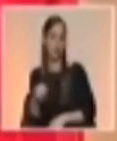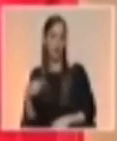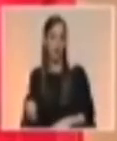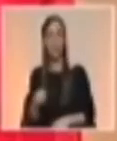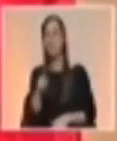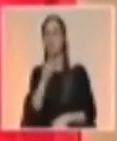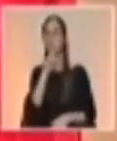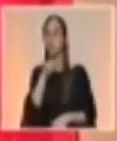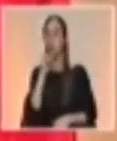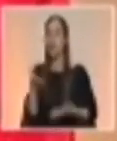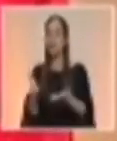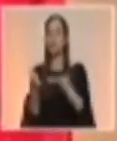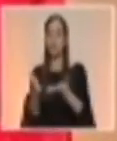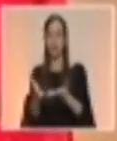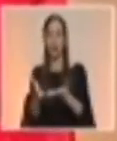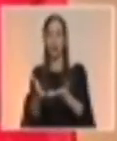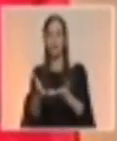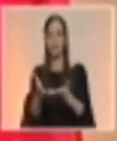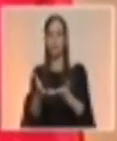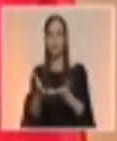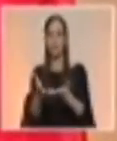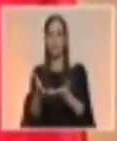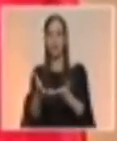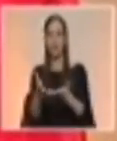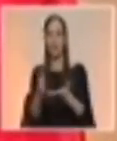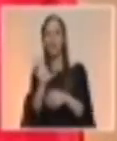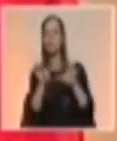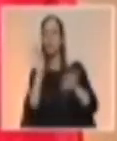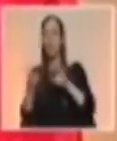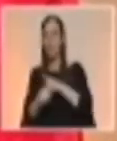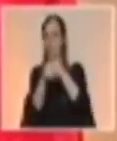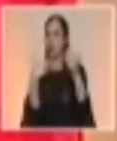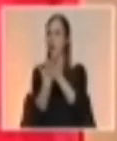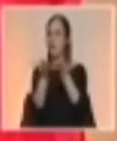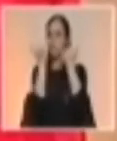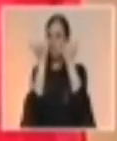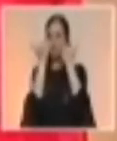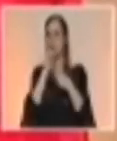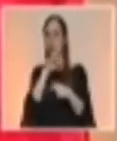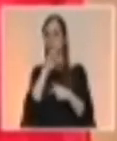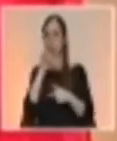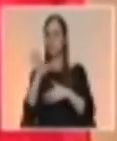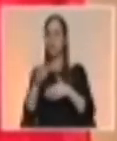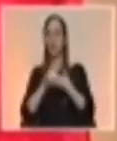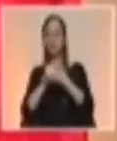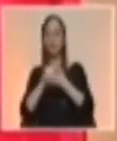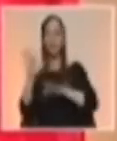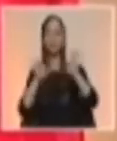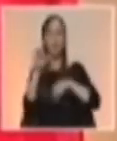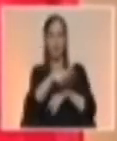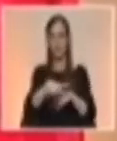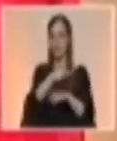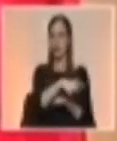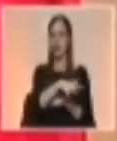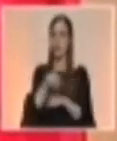pode ajudá-los a escolherem melhor, ou pelo menos a dar-lhes mais alguma informação que possa ajudá-los a escolher depois as áreas que eles